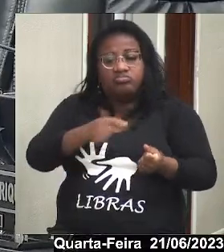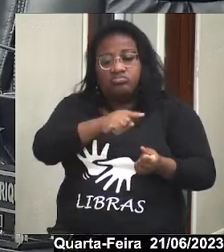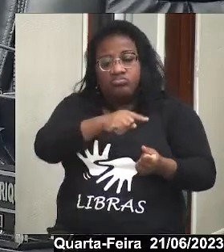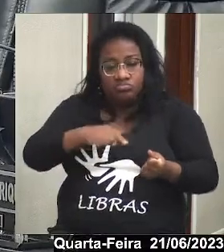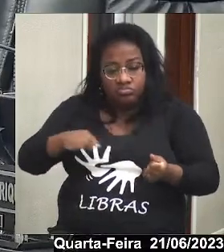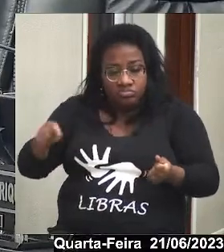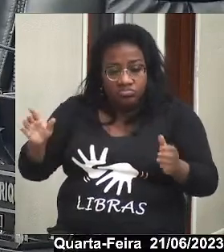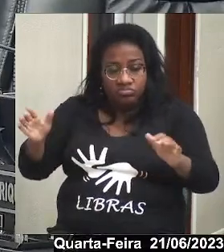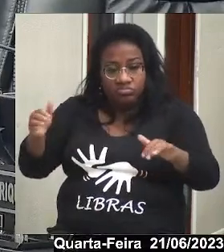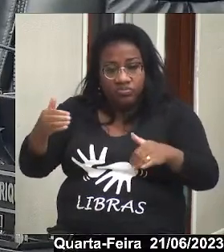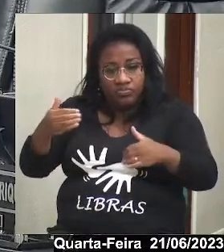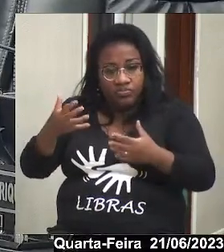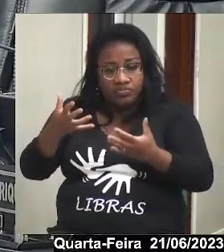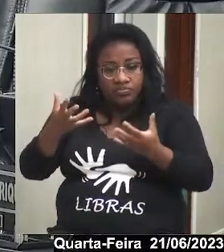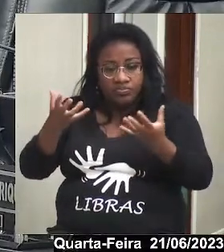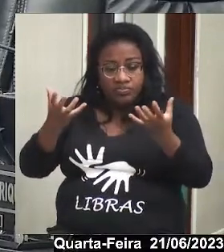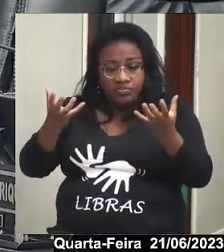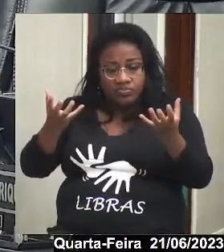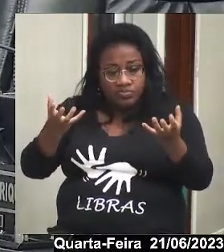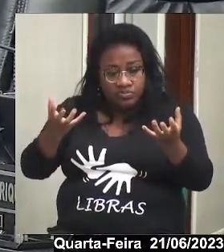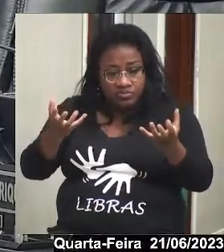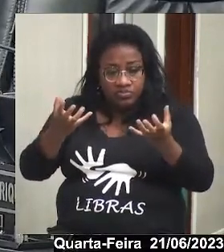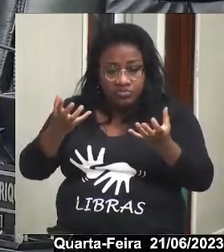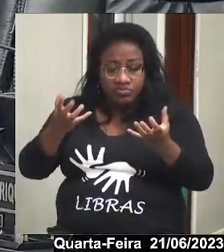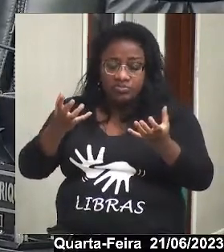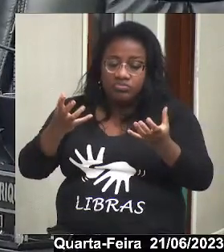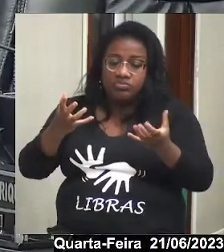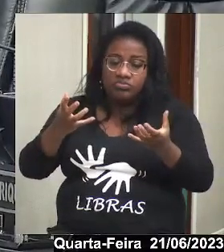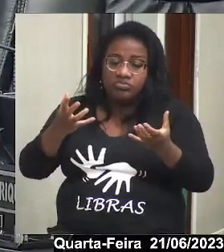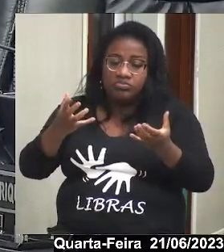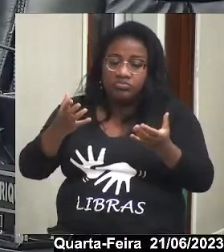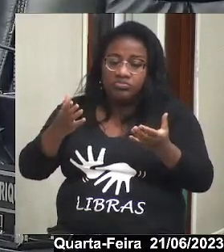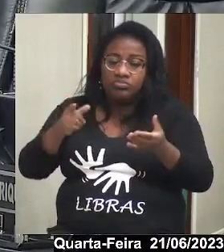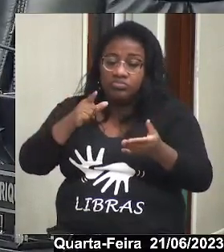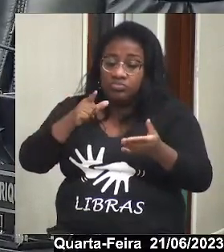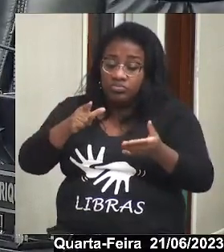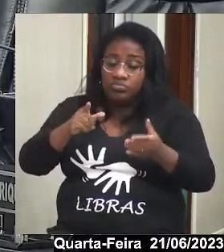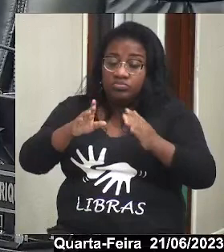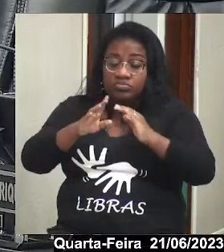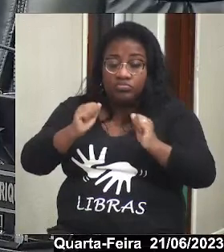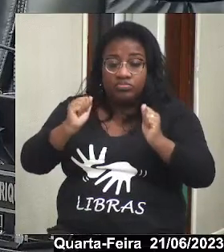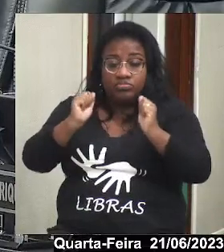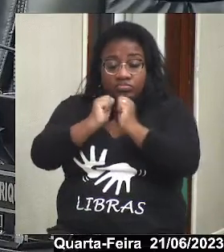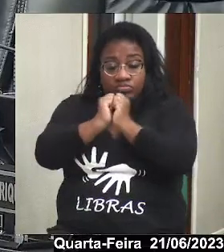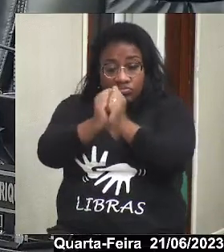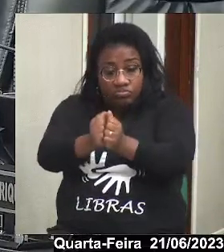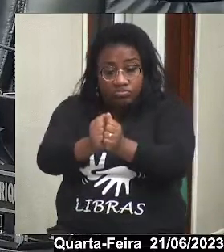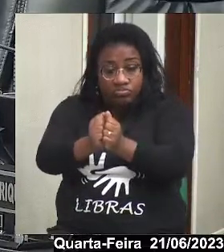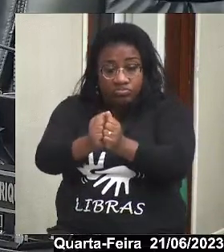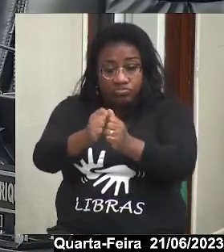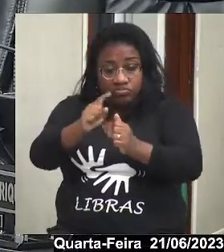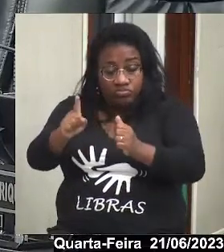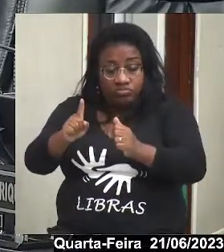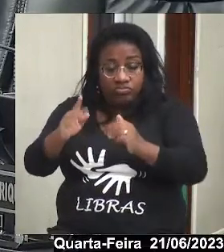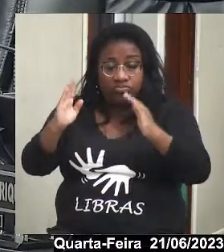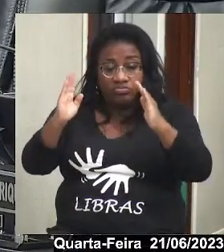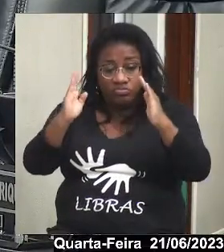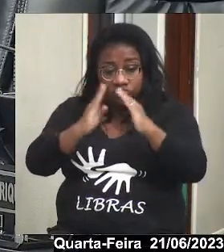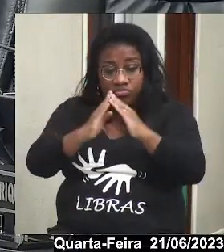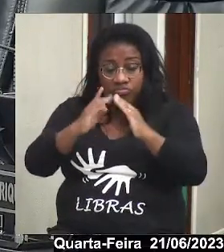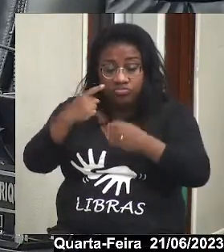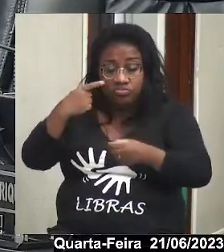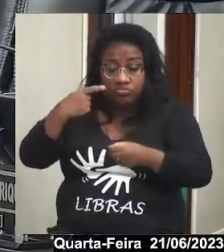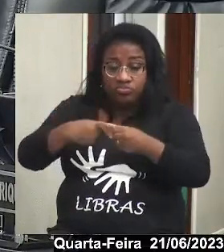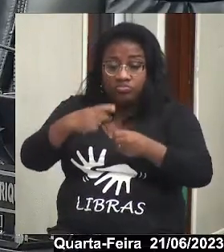uma comissão, né? E nos declaramos a favor de vocês. Até porque eu sou um cara que moro